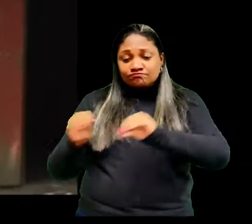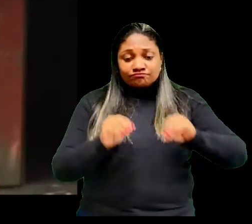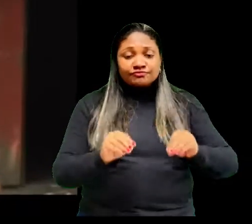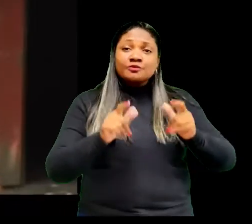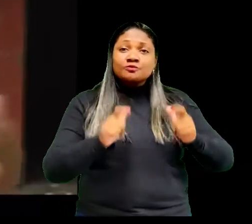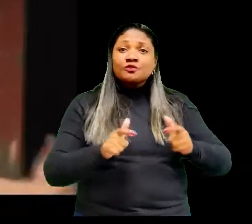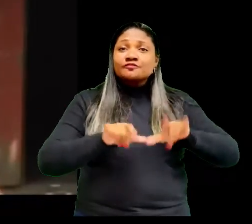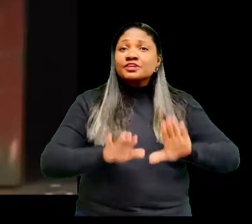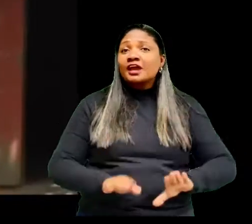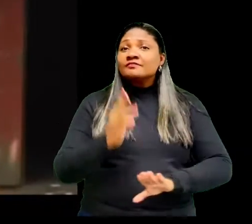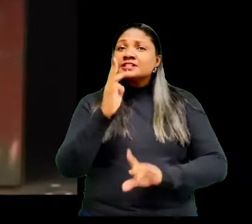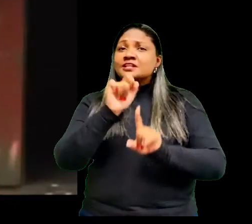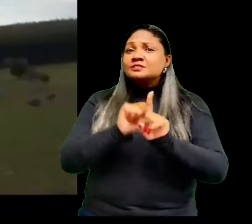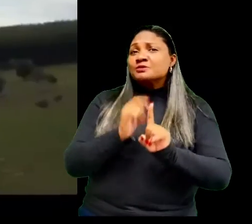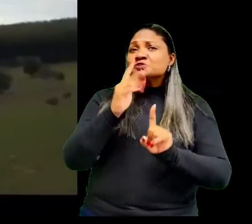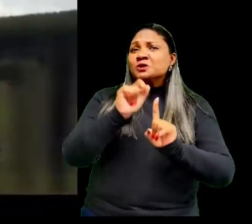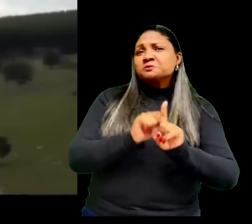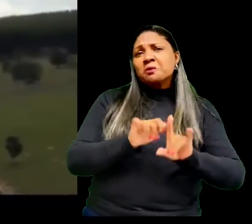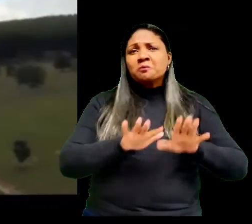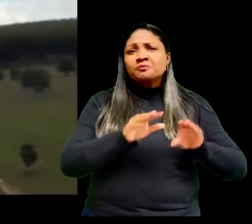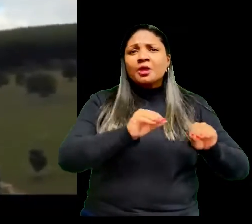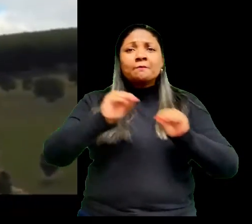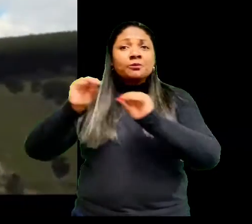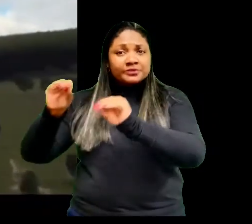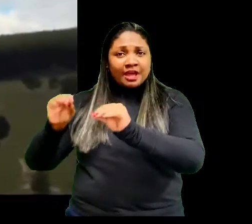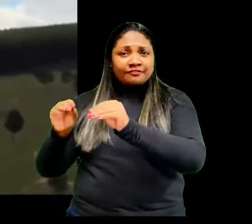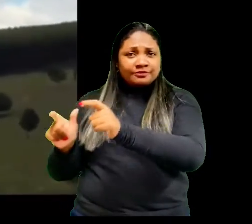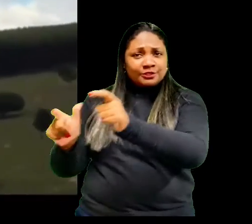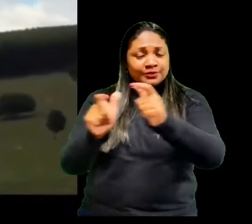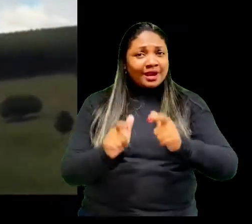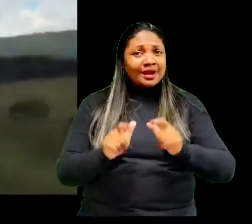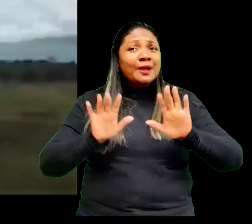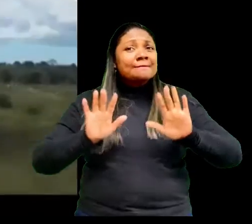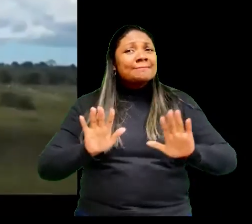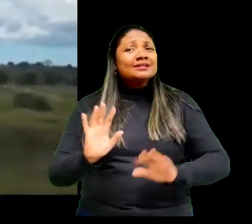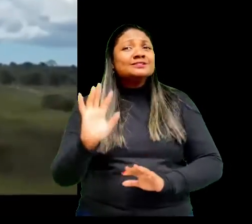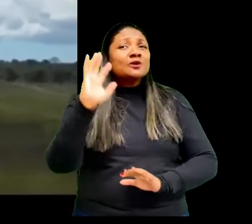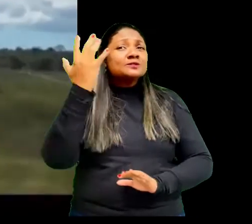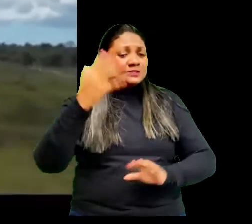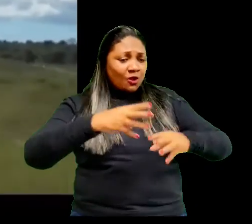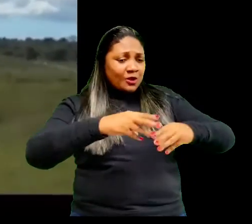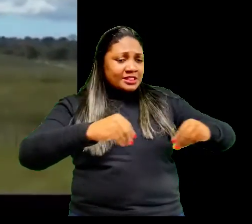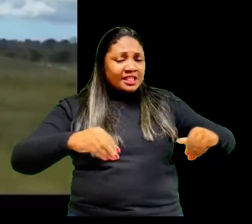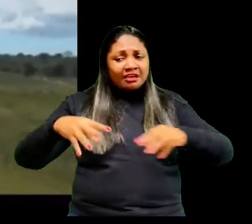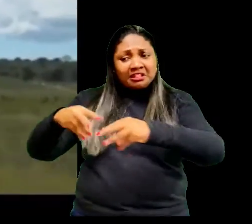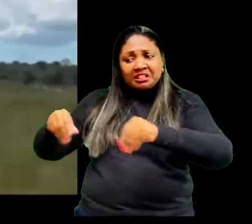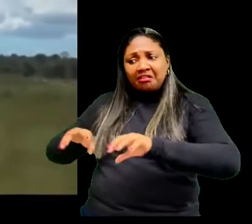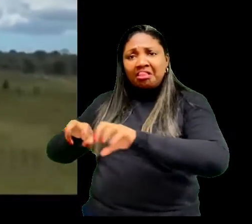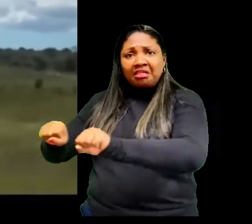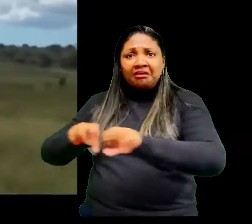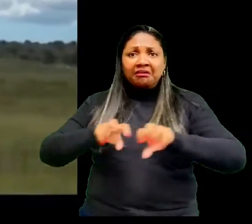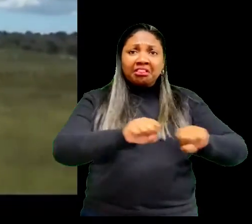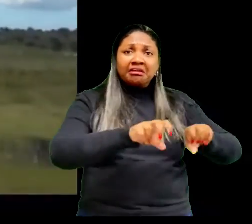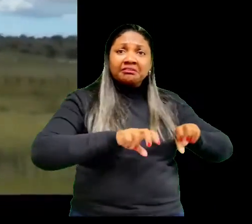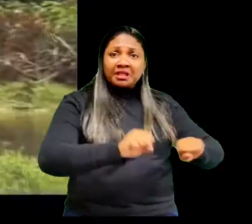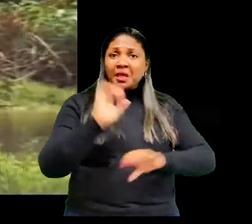e depois a gente começava a mudar de lugar novamente. Só que chegou um tempo que todas as nossas terras foram sendo invadidas, nossas matas vieram sumindo